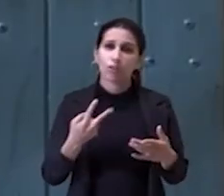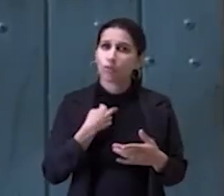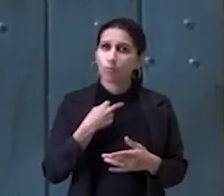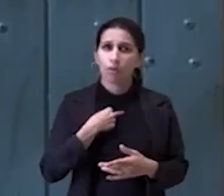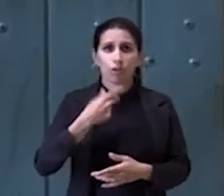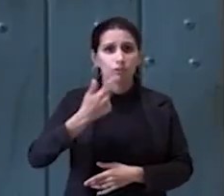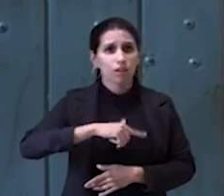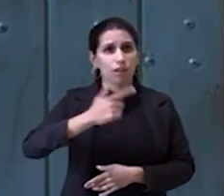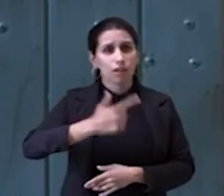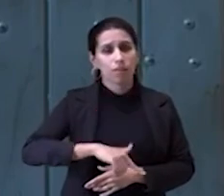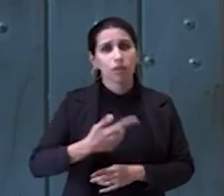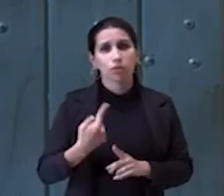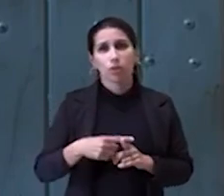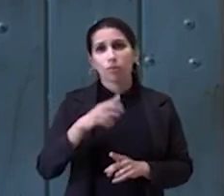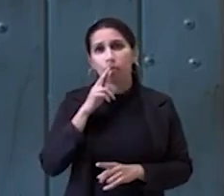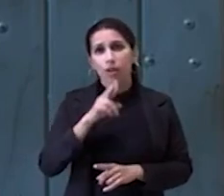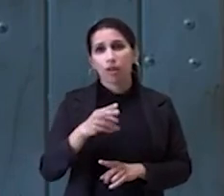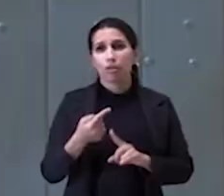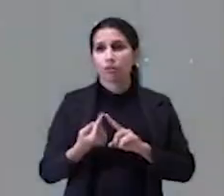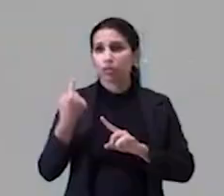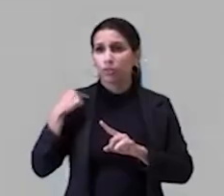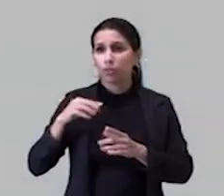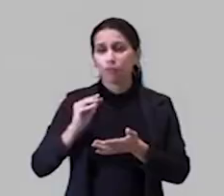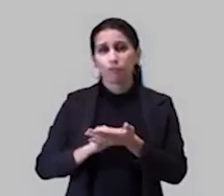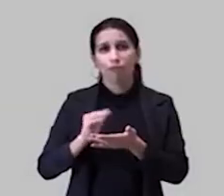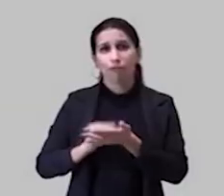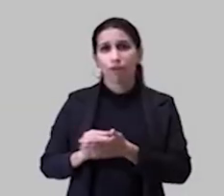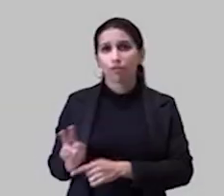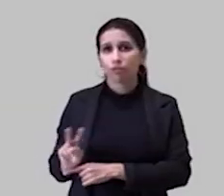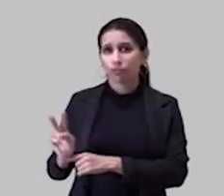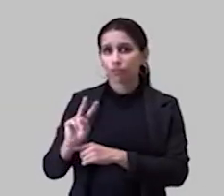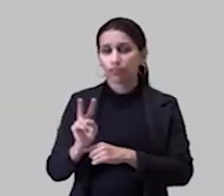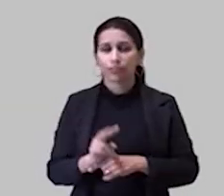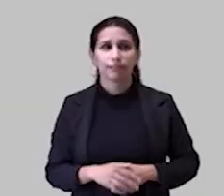como resultado da sua falta de